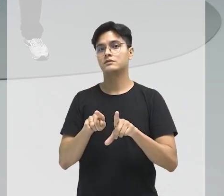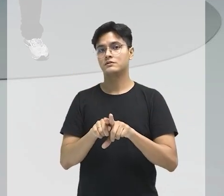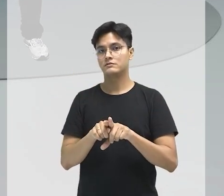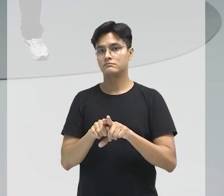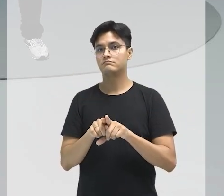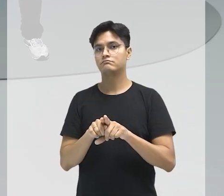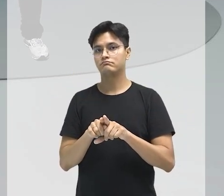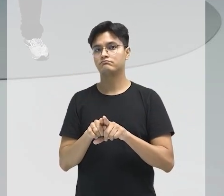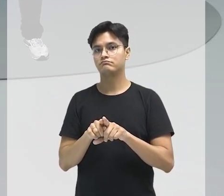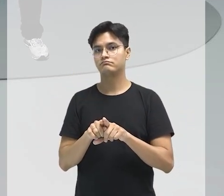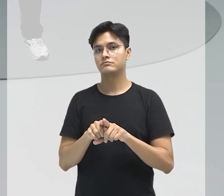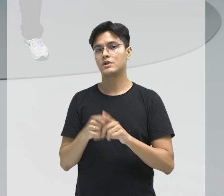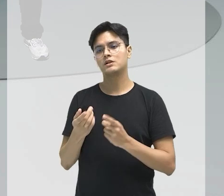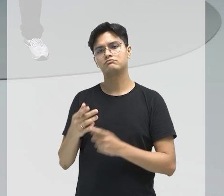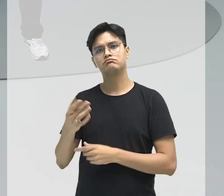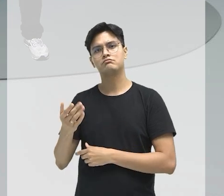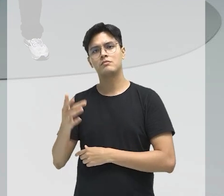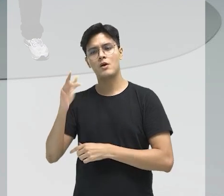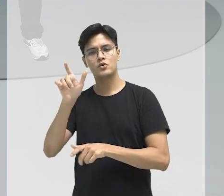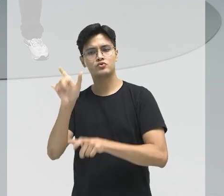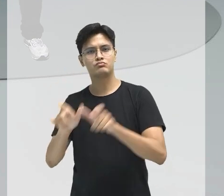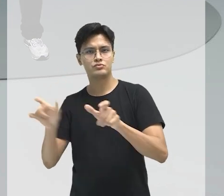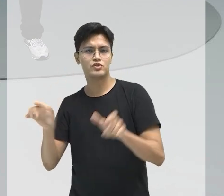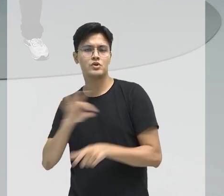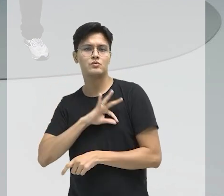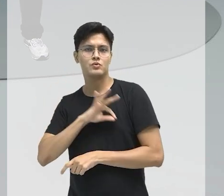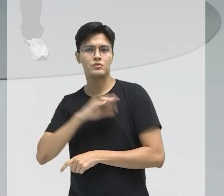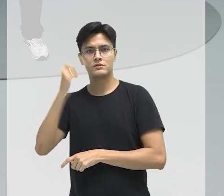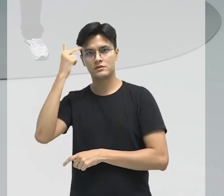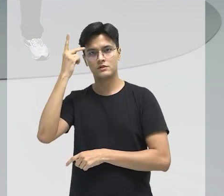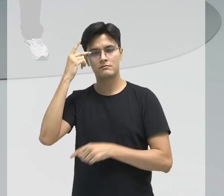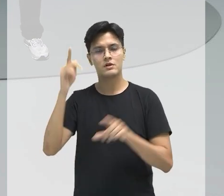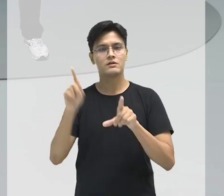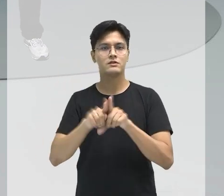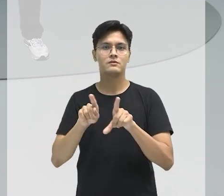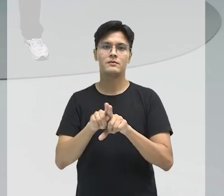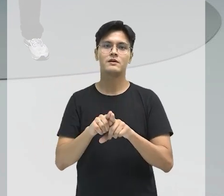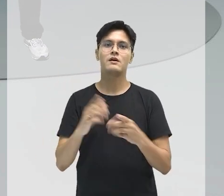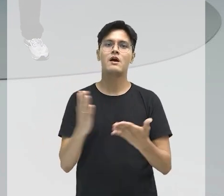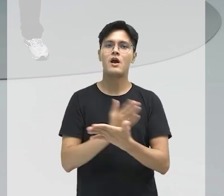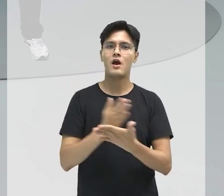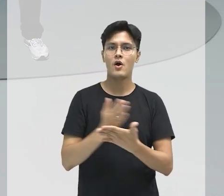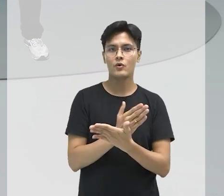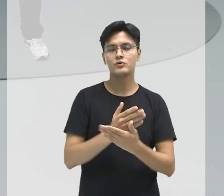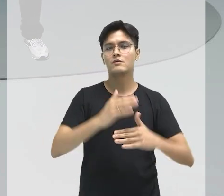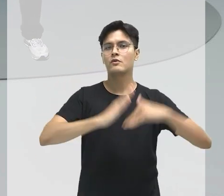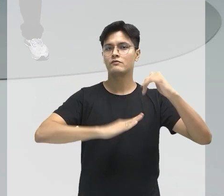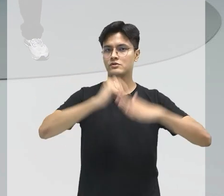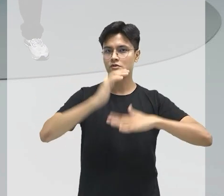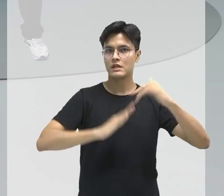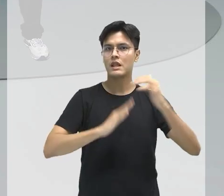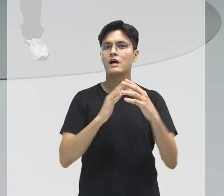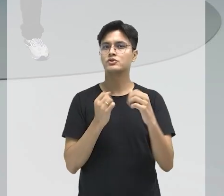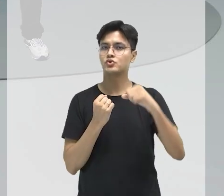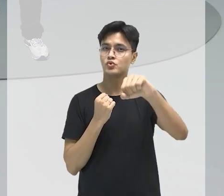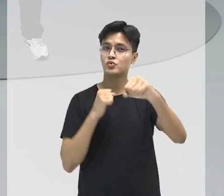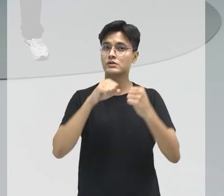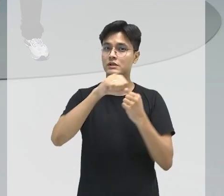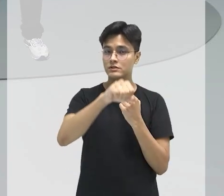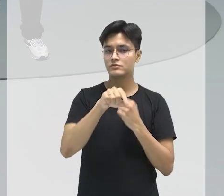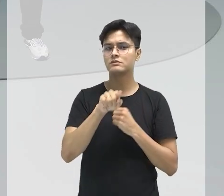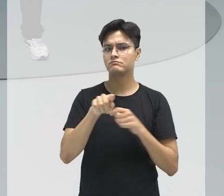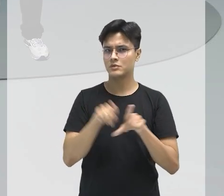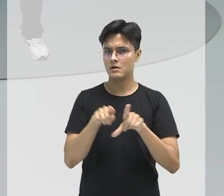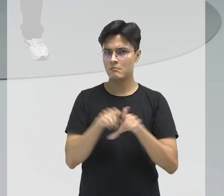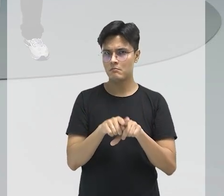pessoal da polícia, né, do estado de São Paulo, como até mesmo por alguns lutadores que acharam